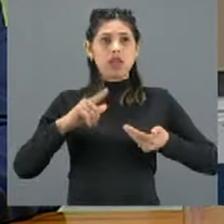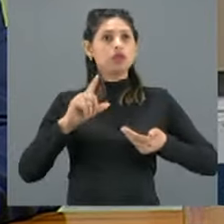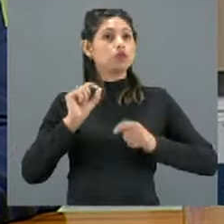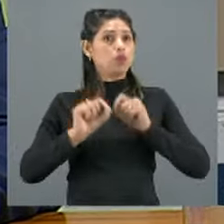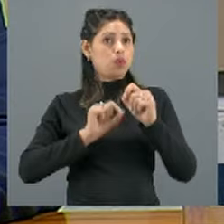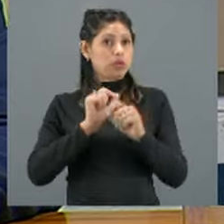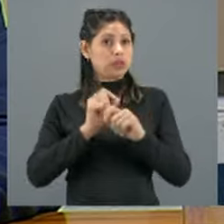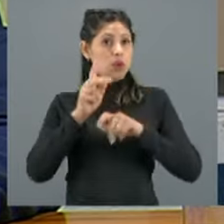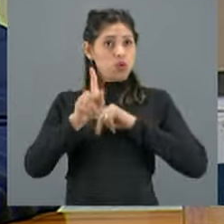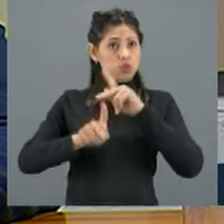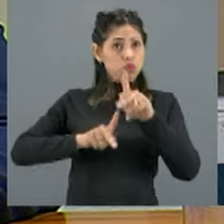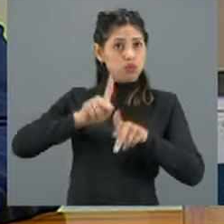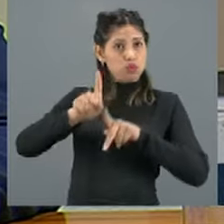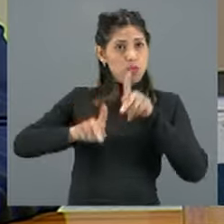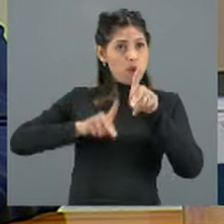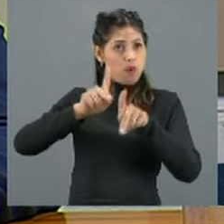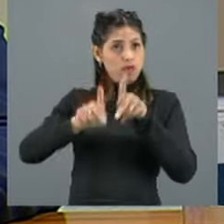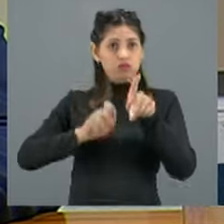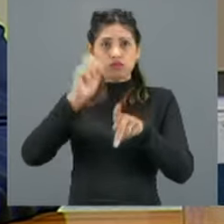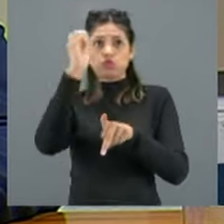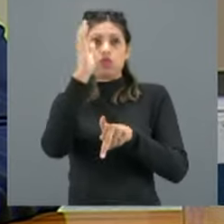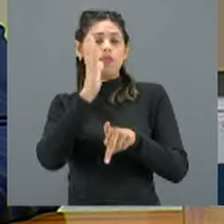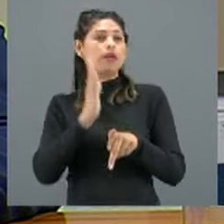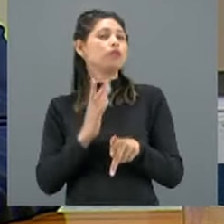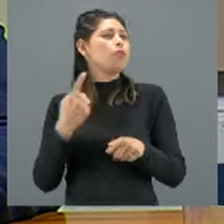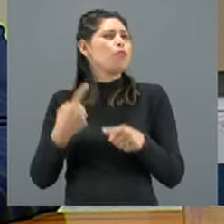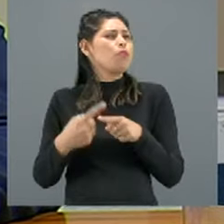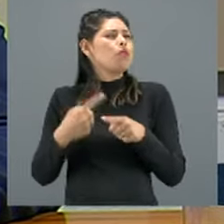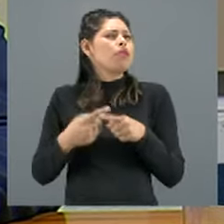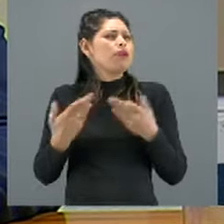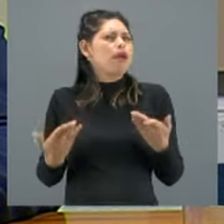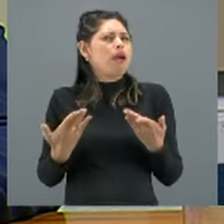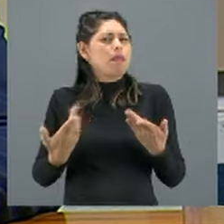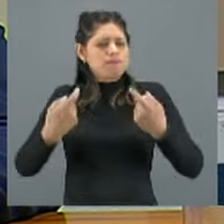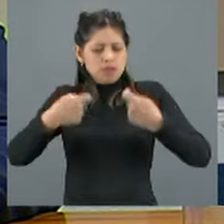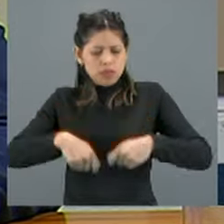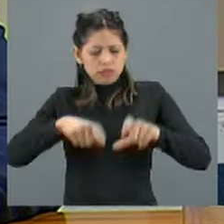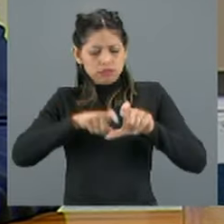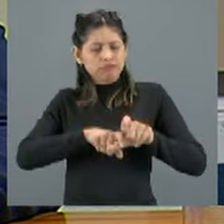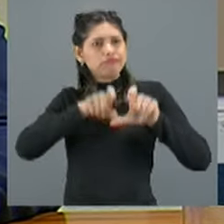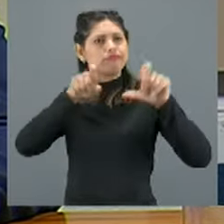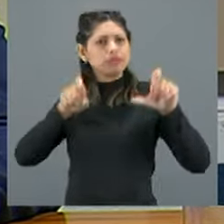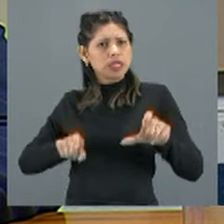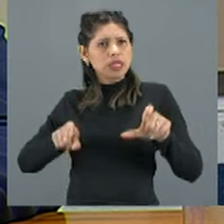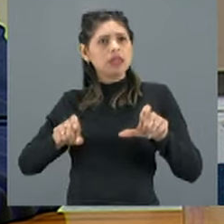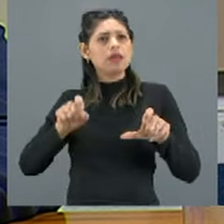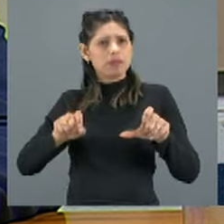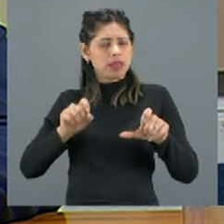dos povos indígenas, em favor de autonomia,